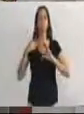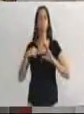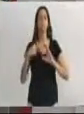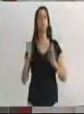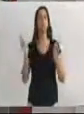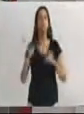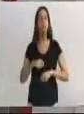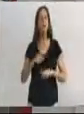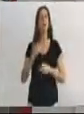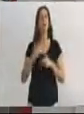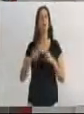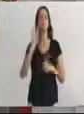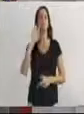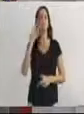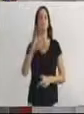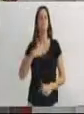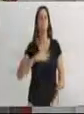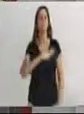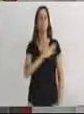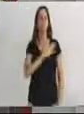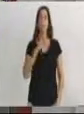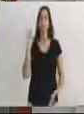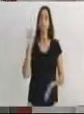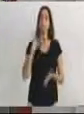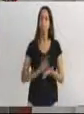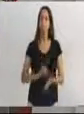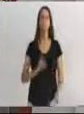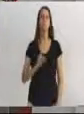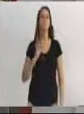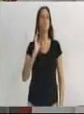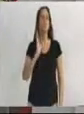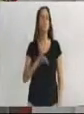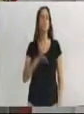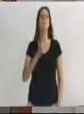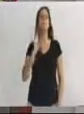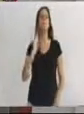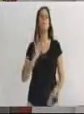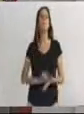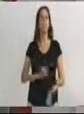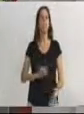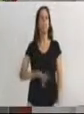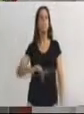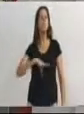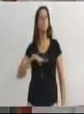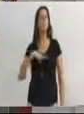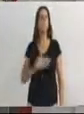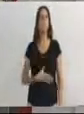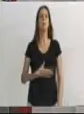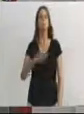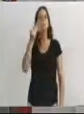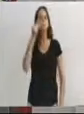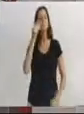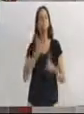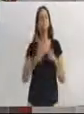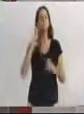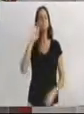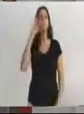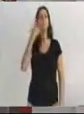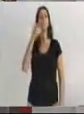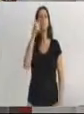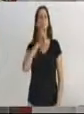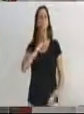situação o prefeito apoiou tem enfrentado sentir esse desafio de cabeça erguida de peito aberto e de a uma energizada para poder